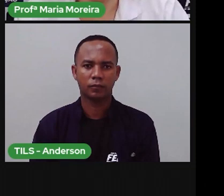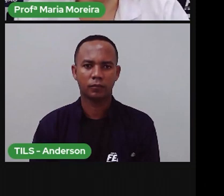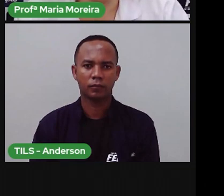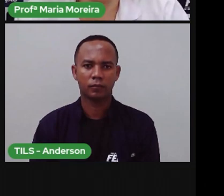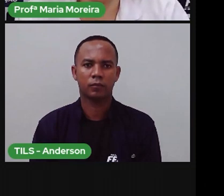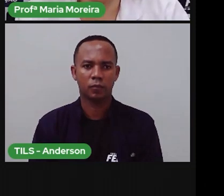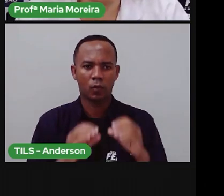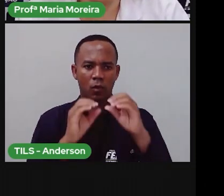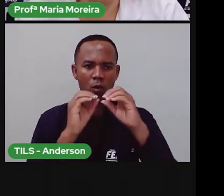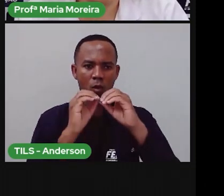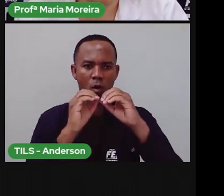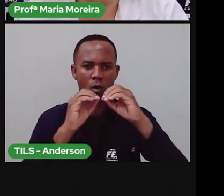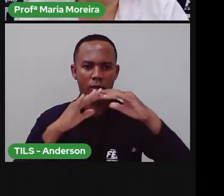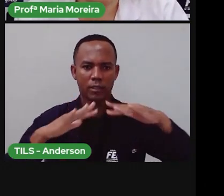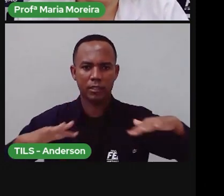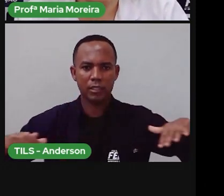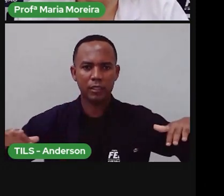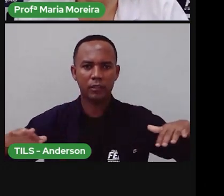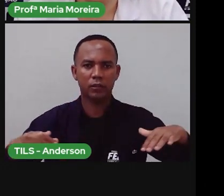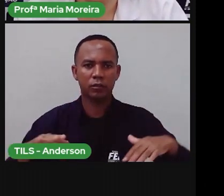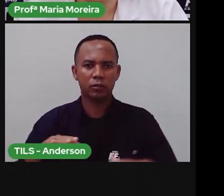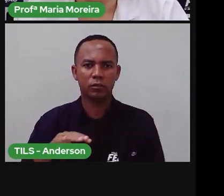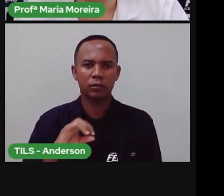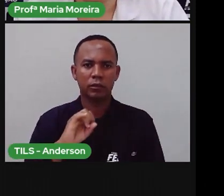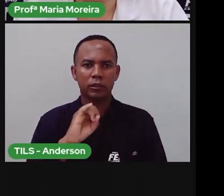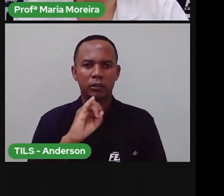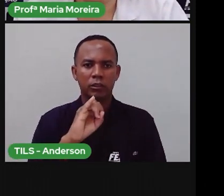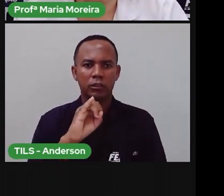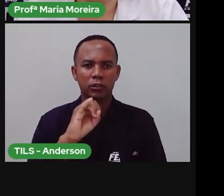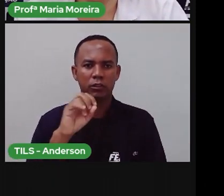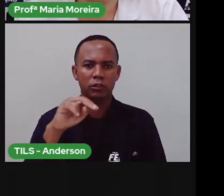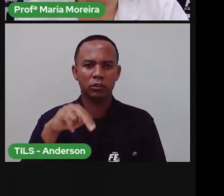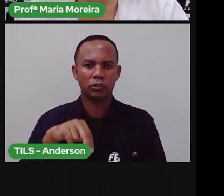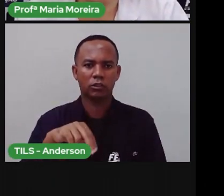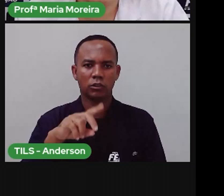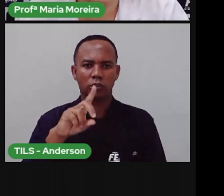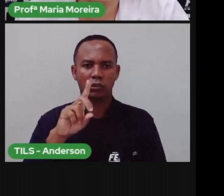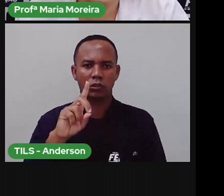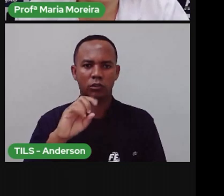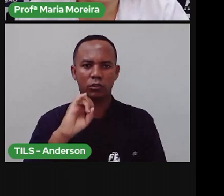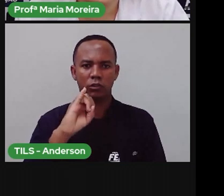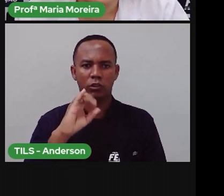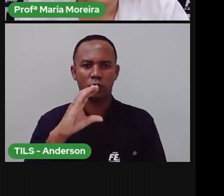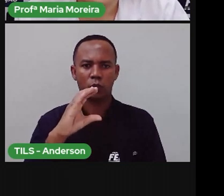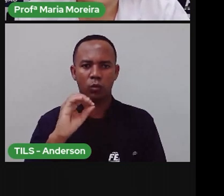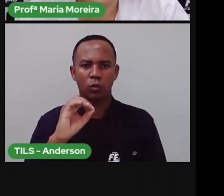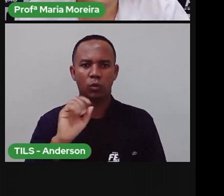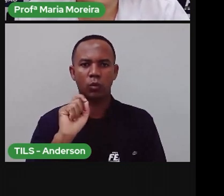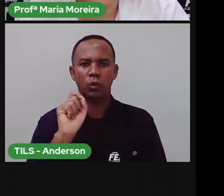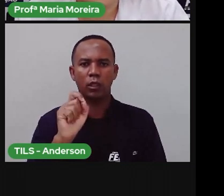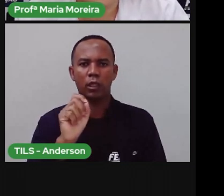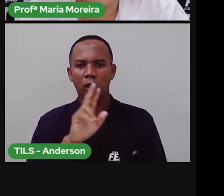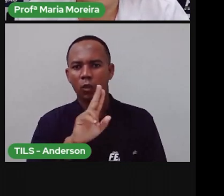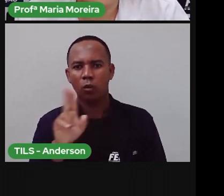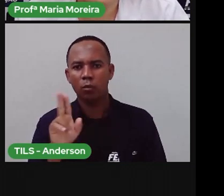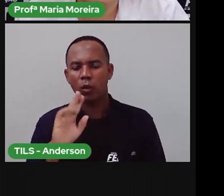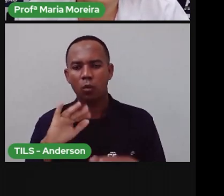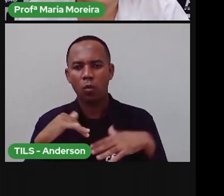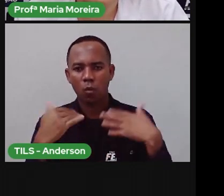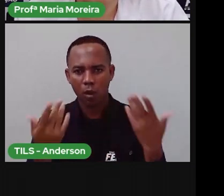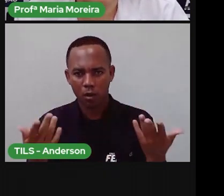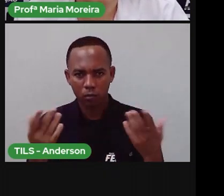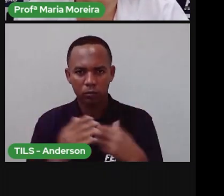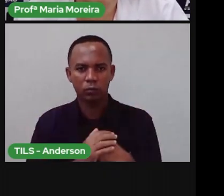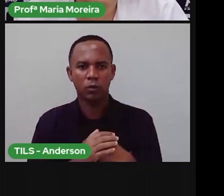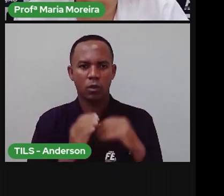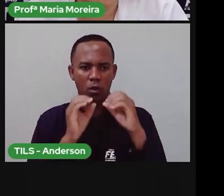O Oceano Índico, né? Também chamado de quê? De Mar das Índias, né? Esse